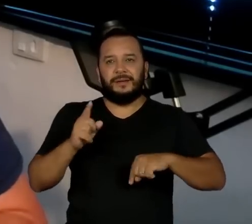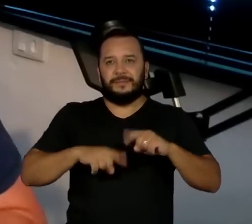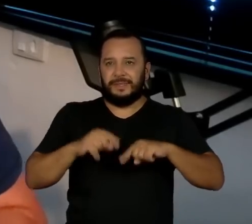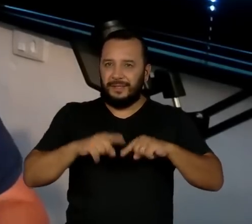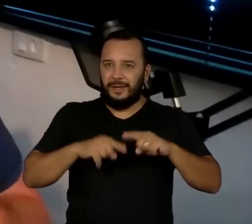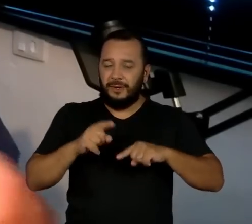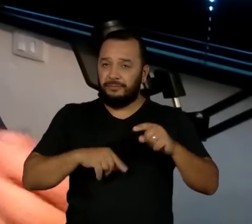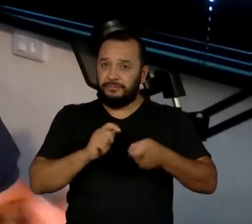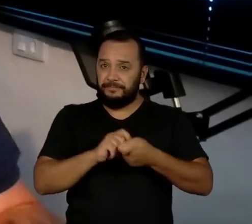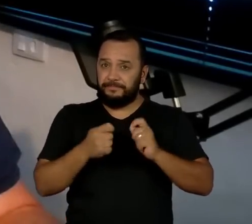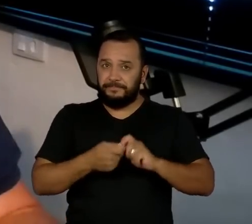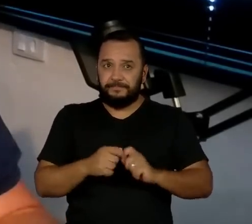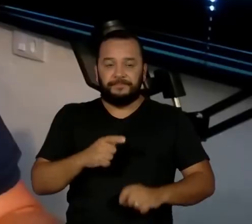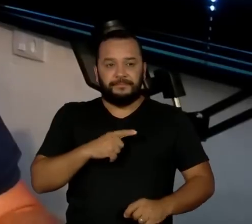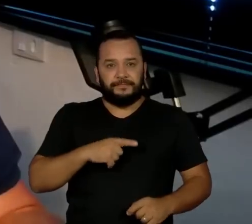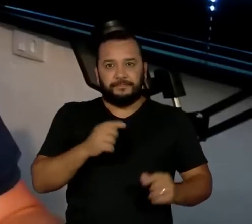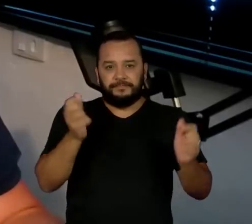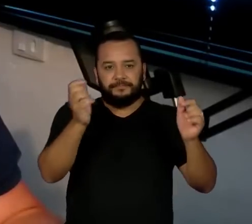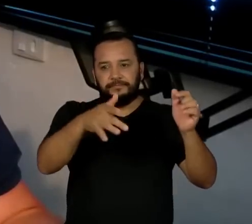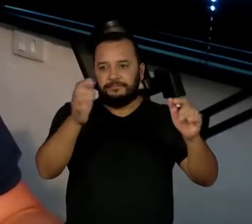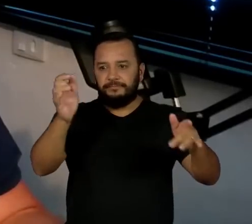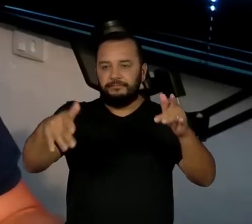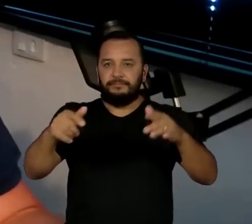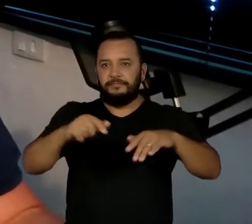lá sem a utilidade que